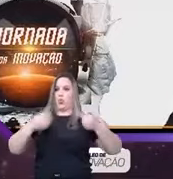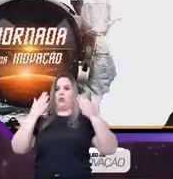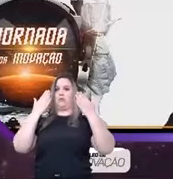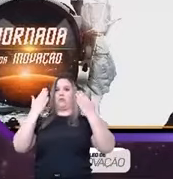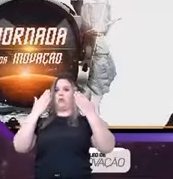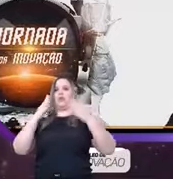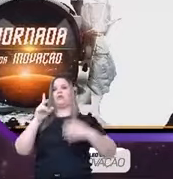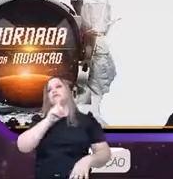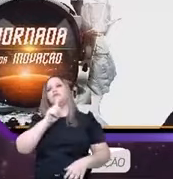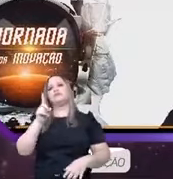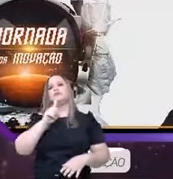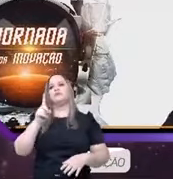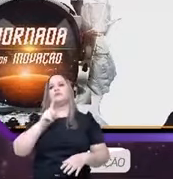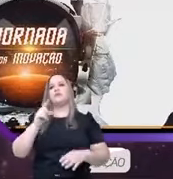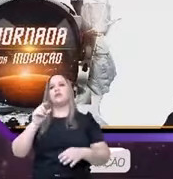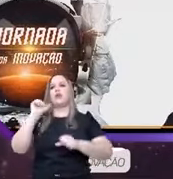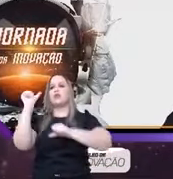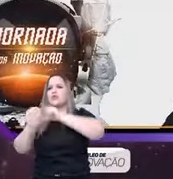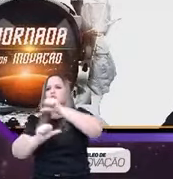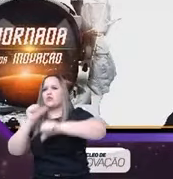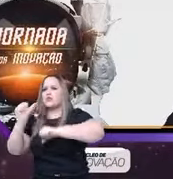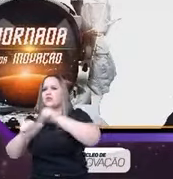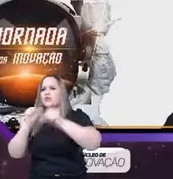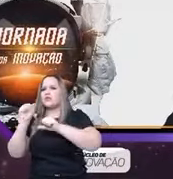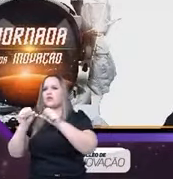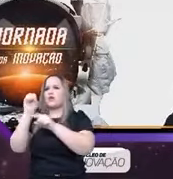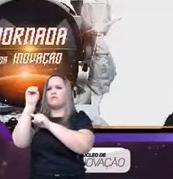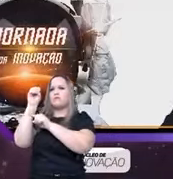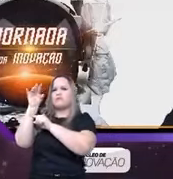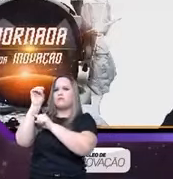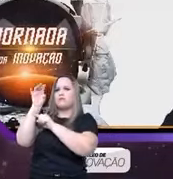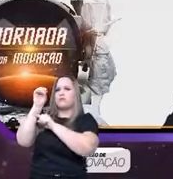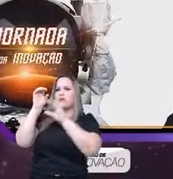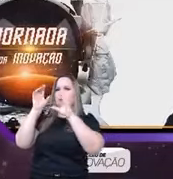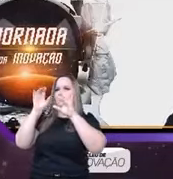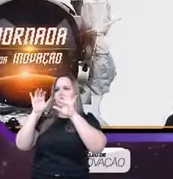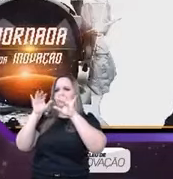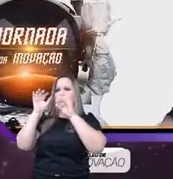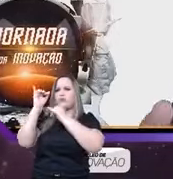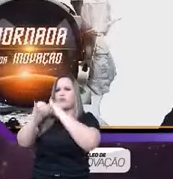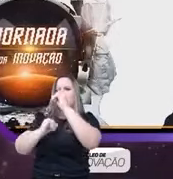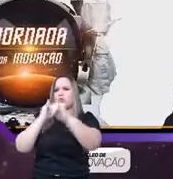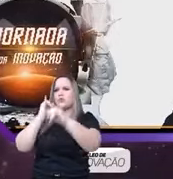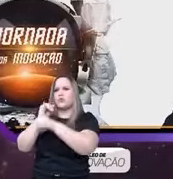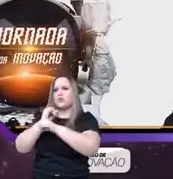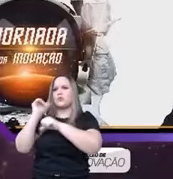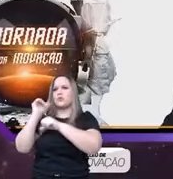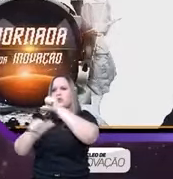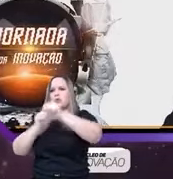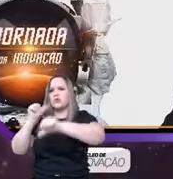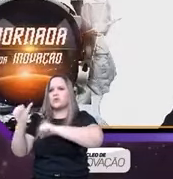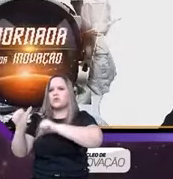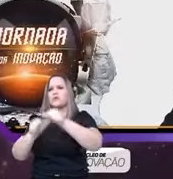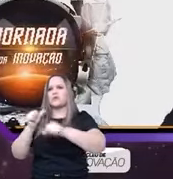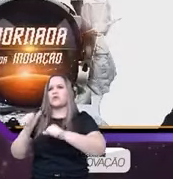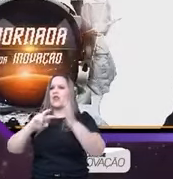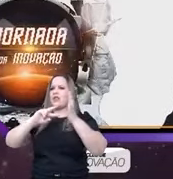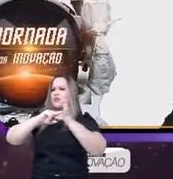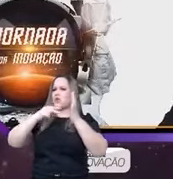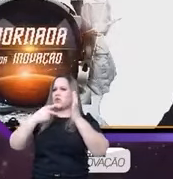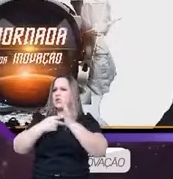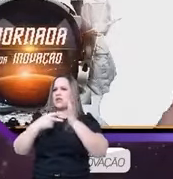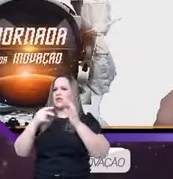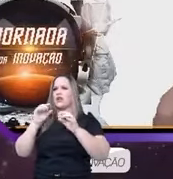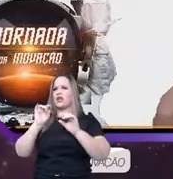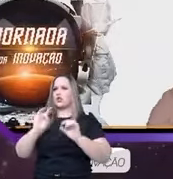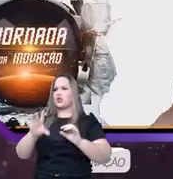de transformação digital, que eu vejo uma confusão de conceitos ainda. Transformação digital não significa a mera